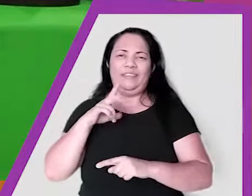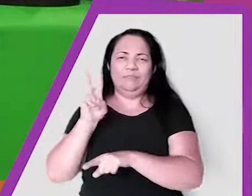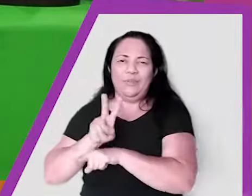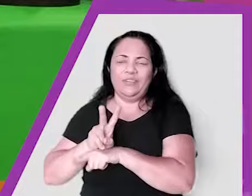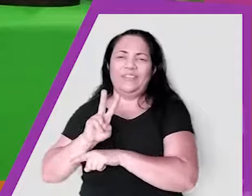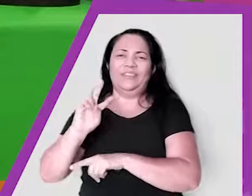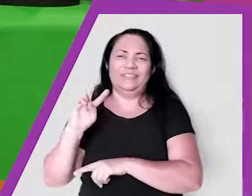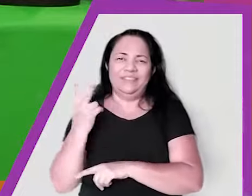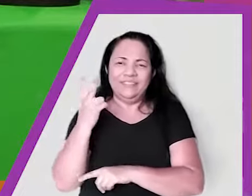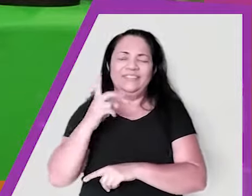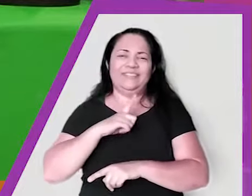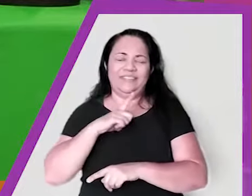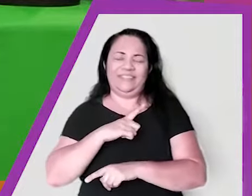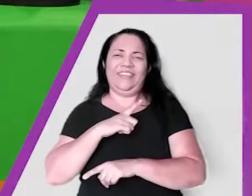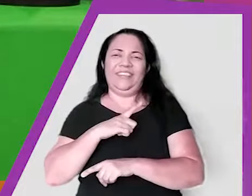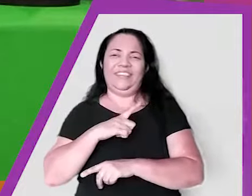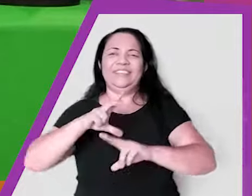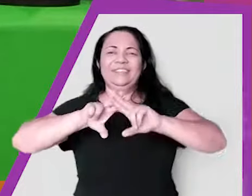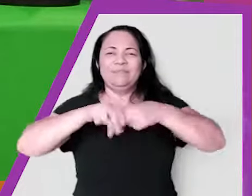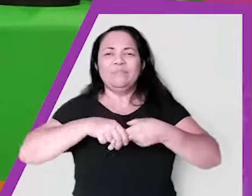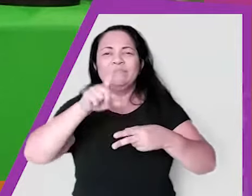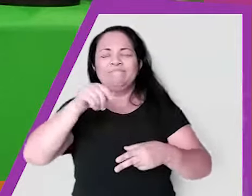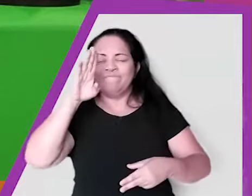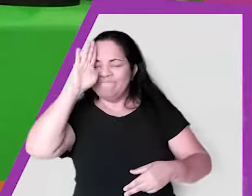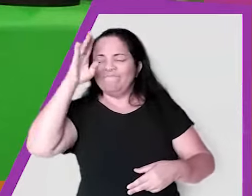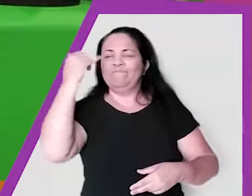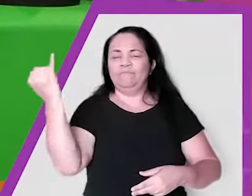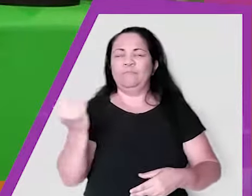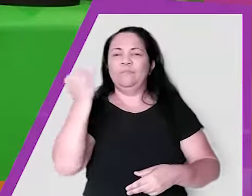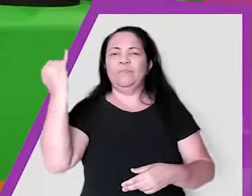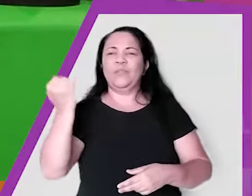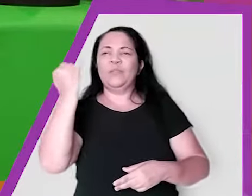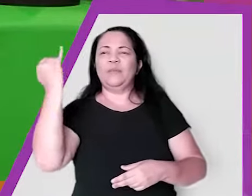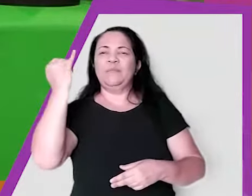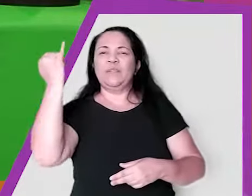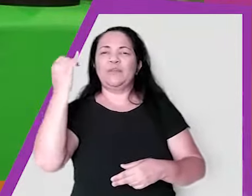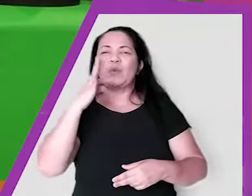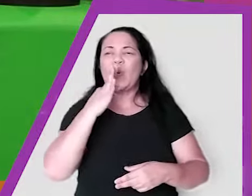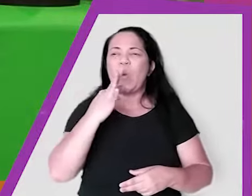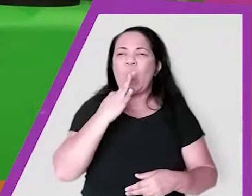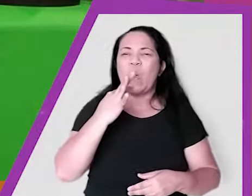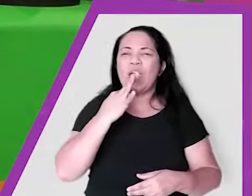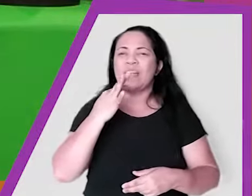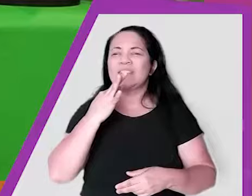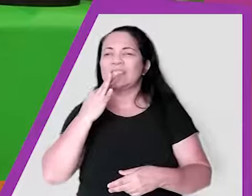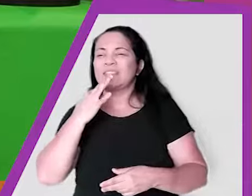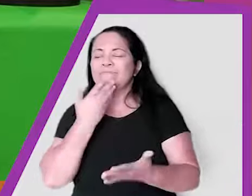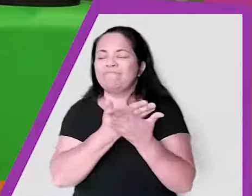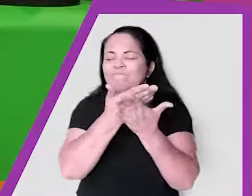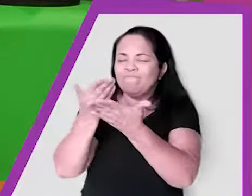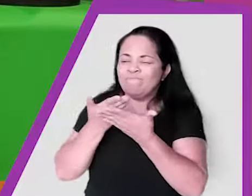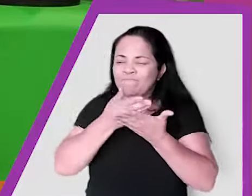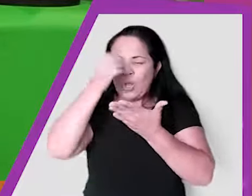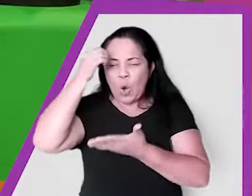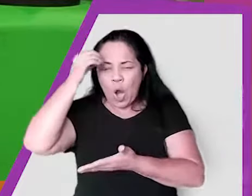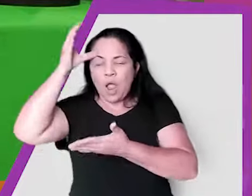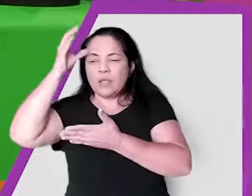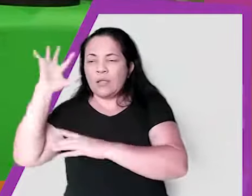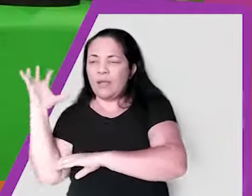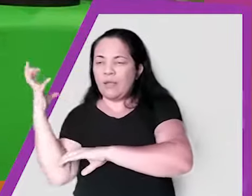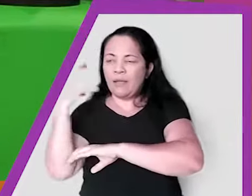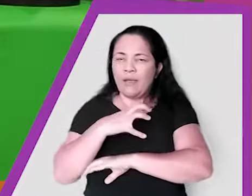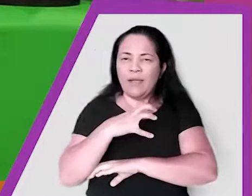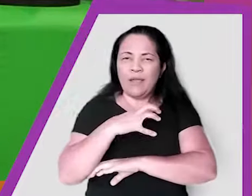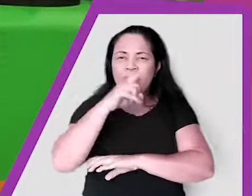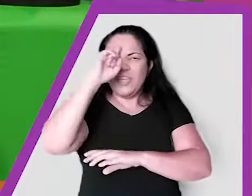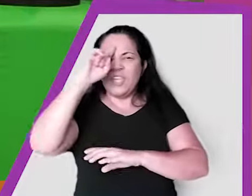coisas merecem ser conservadas, enquanto outras não. Assim, é essencial construir novas histórias